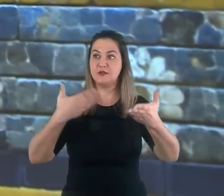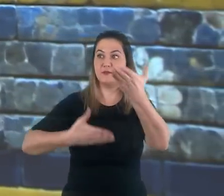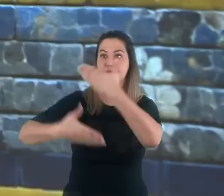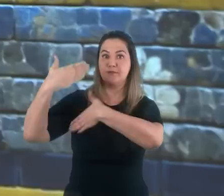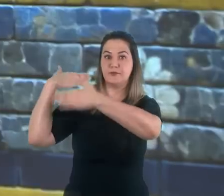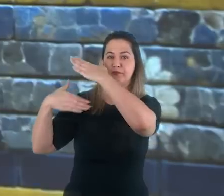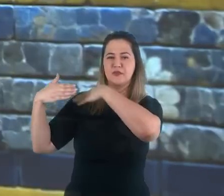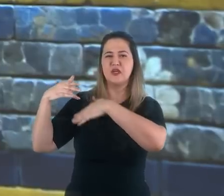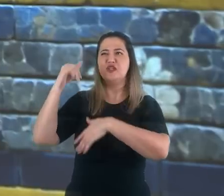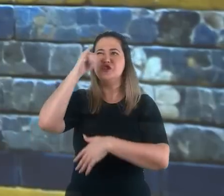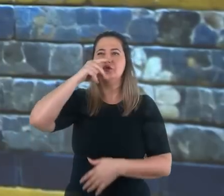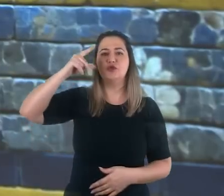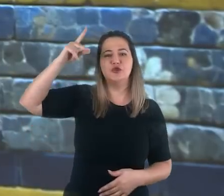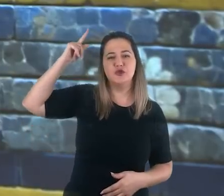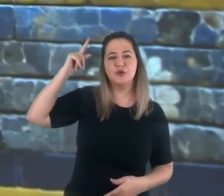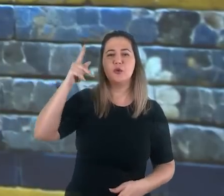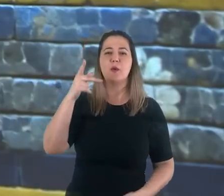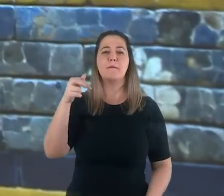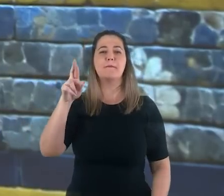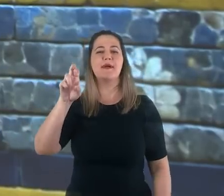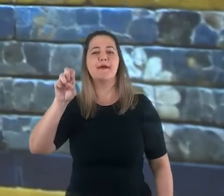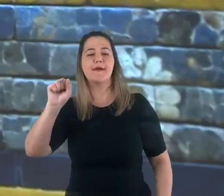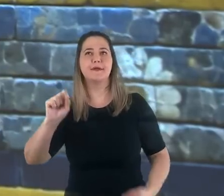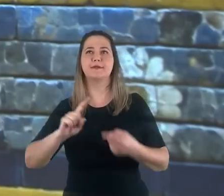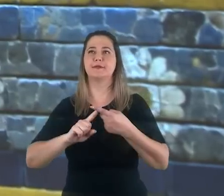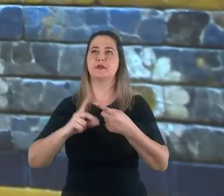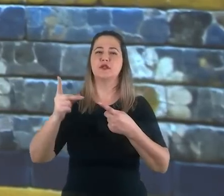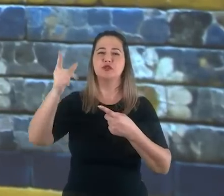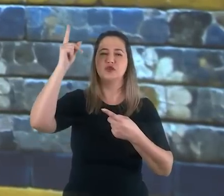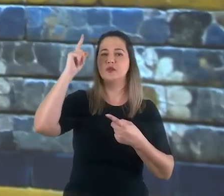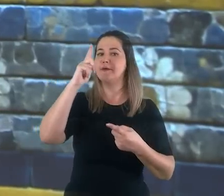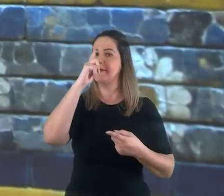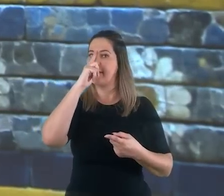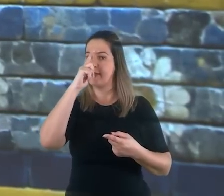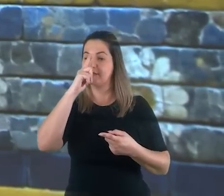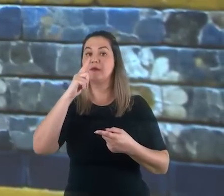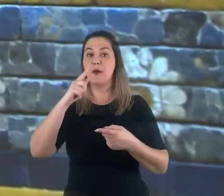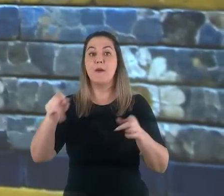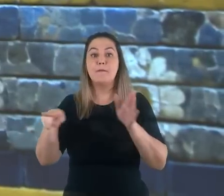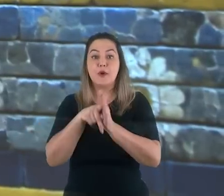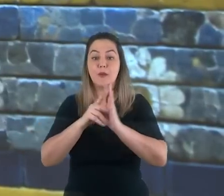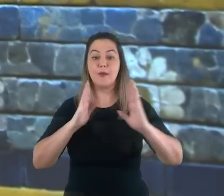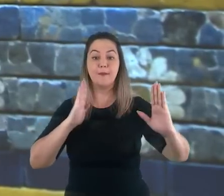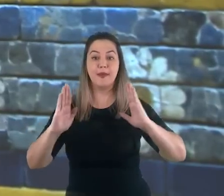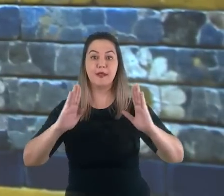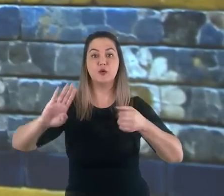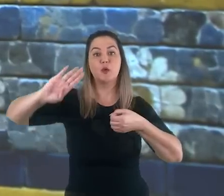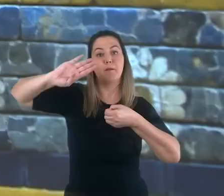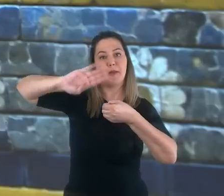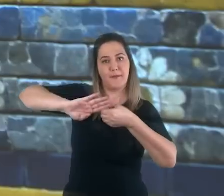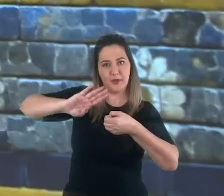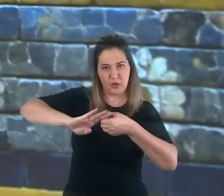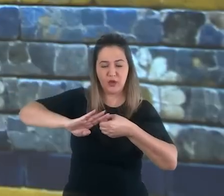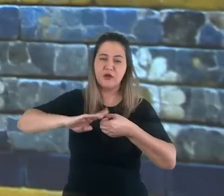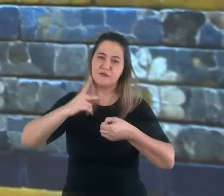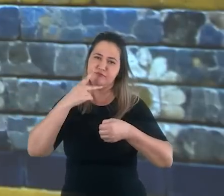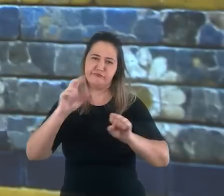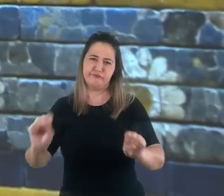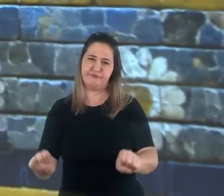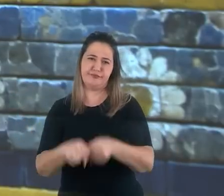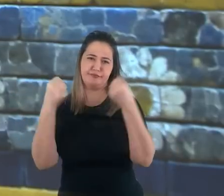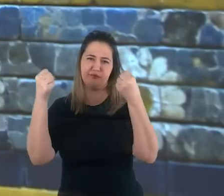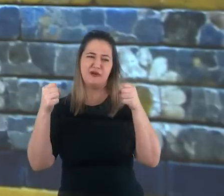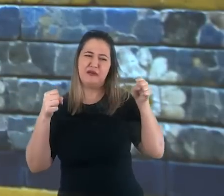antigas do que a Pérsia, mais antigas do que a Grécia, evidências de origem babilônica que desconstroem este argumento de